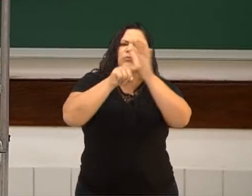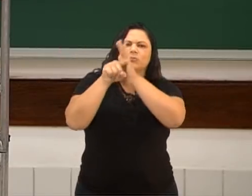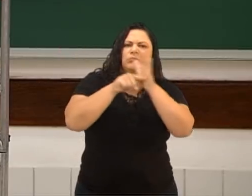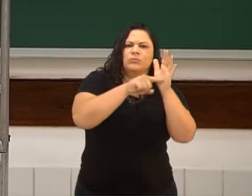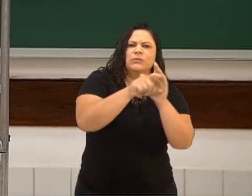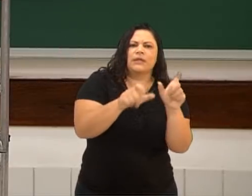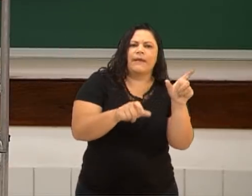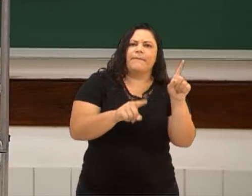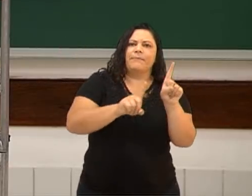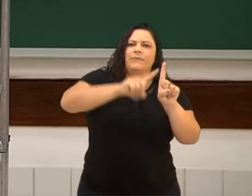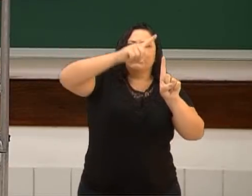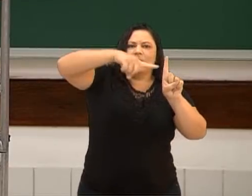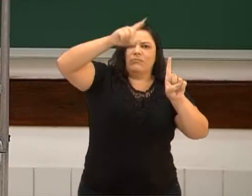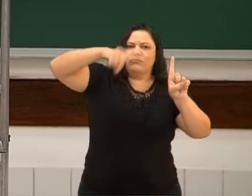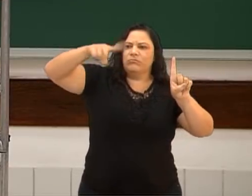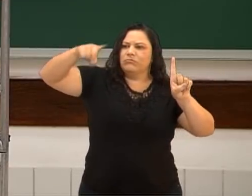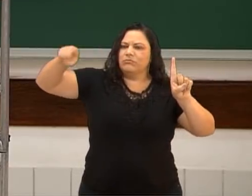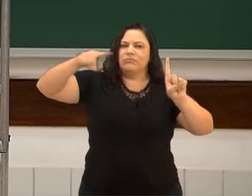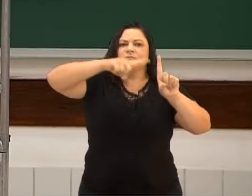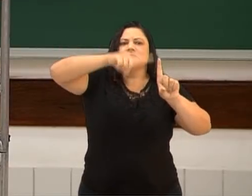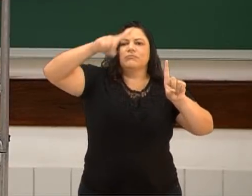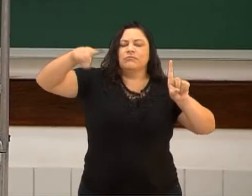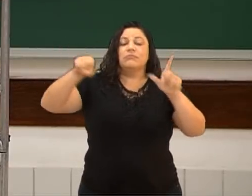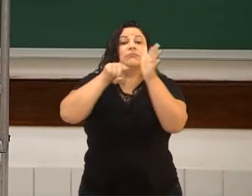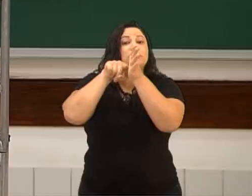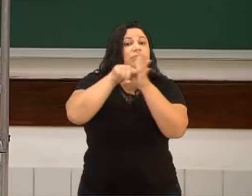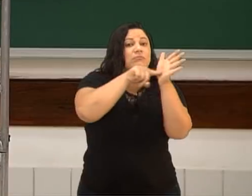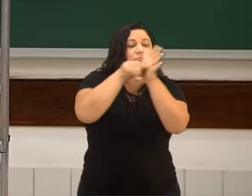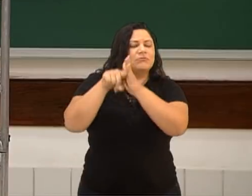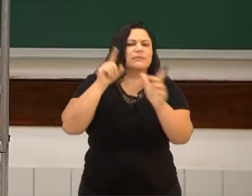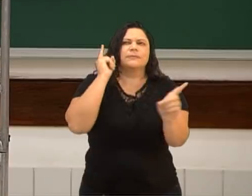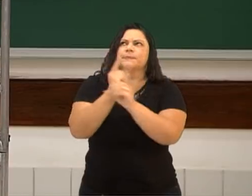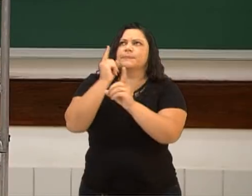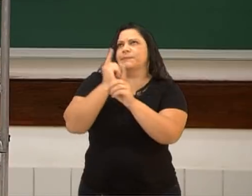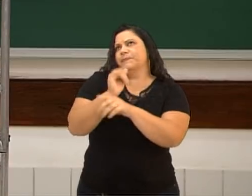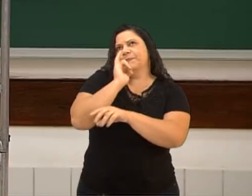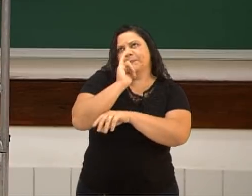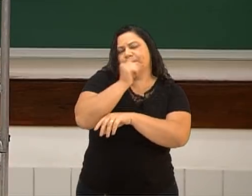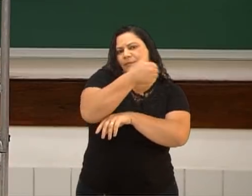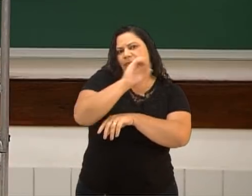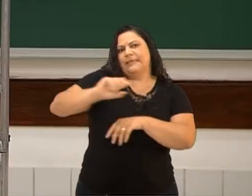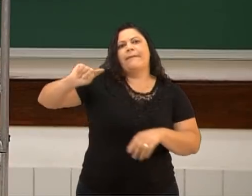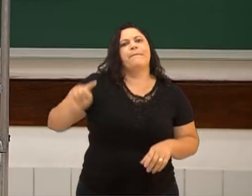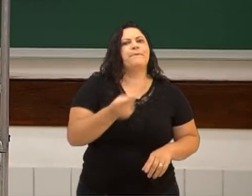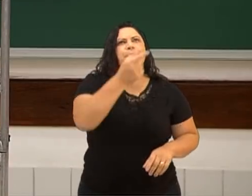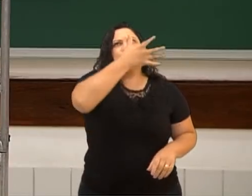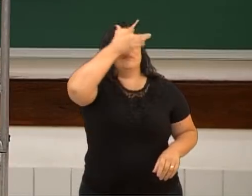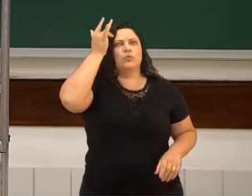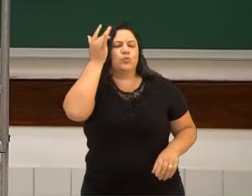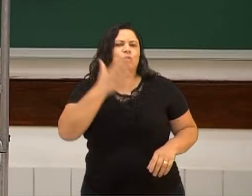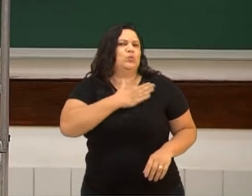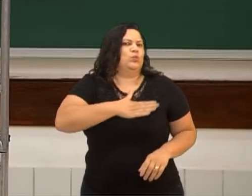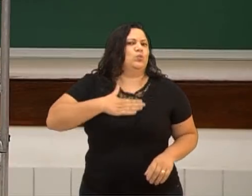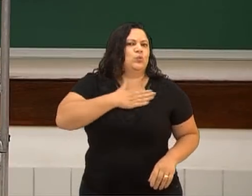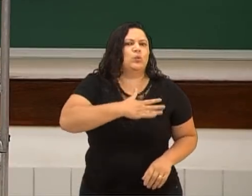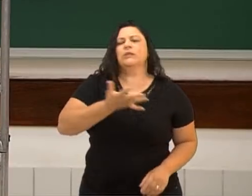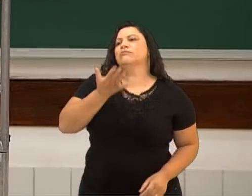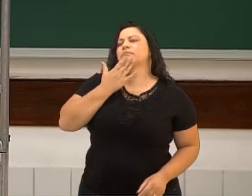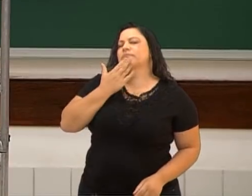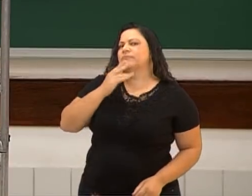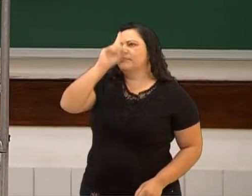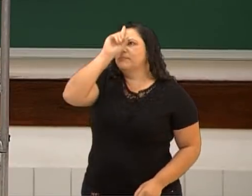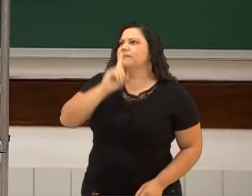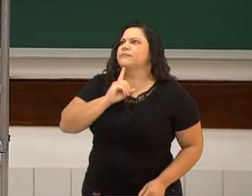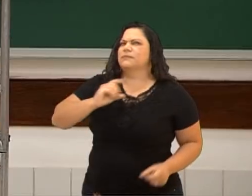pesquisas, por exemplo, assim, eu encontrei que 10.000 pessoas gostam da cor amarela, certo? Como que eu vou colocar